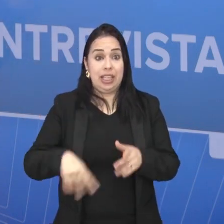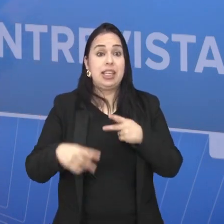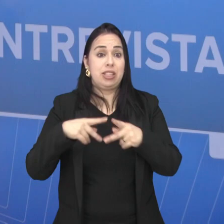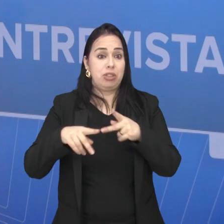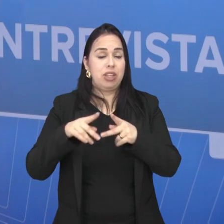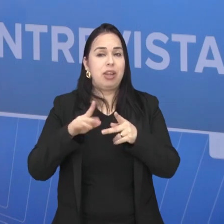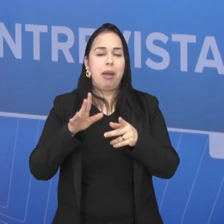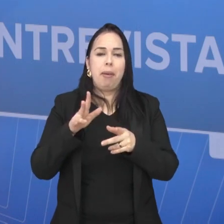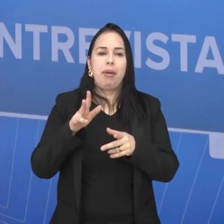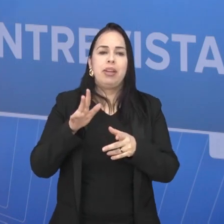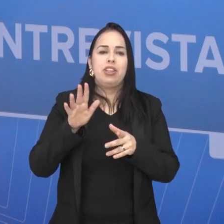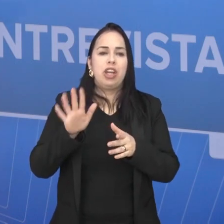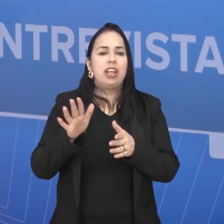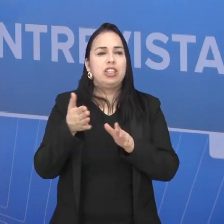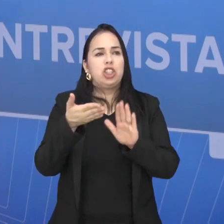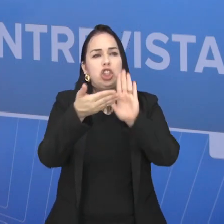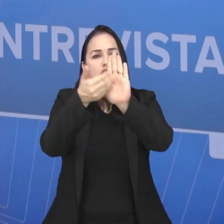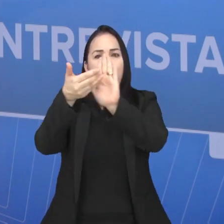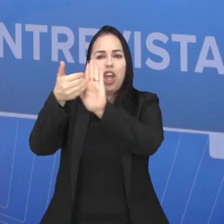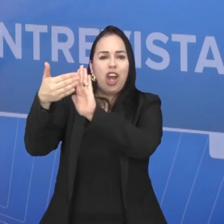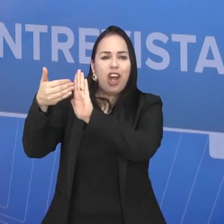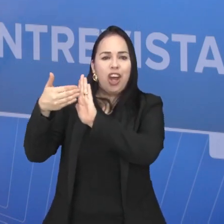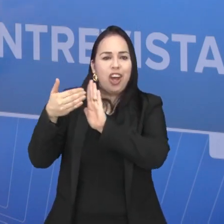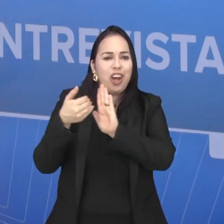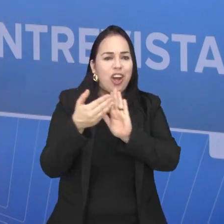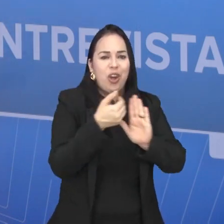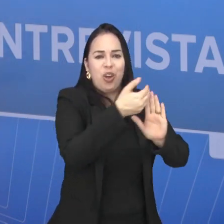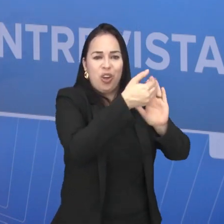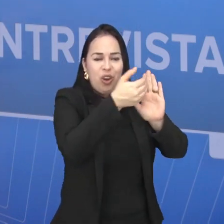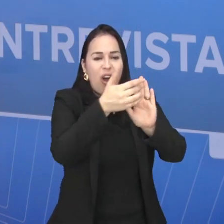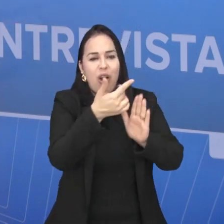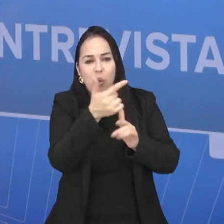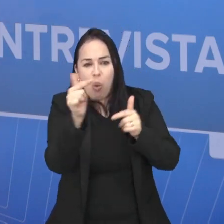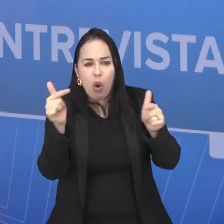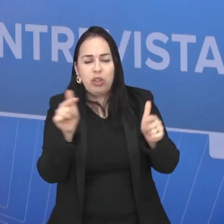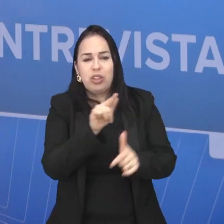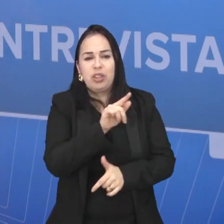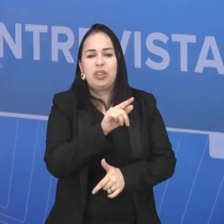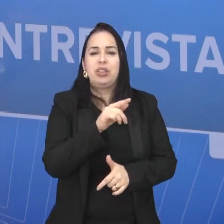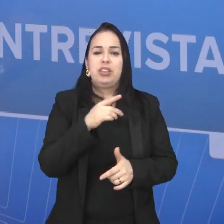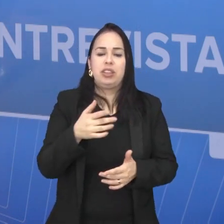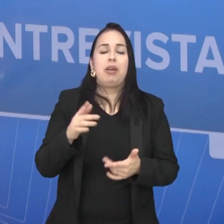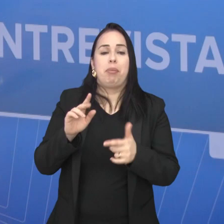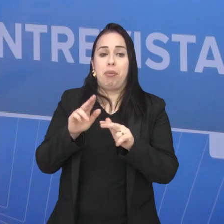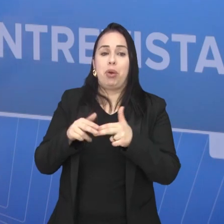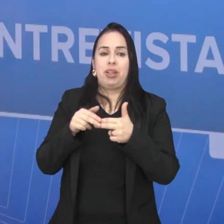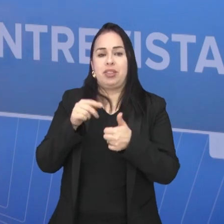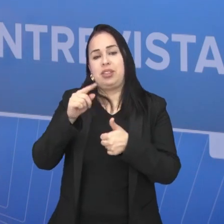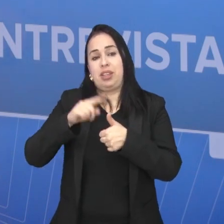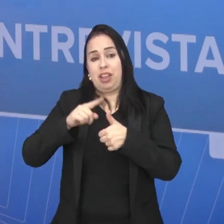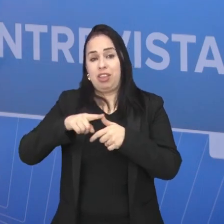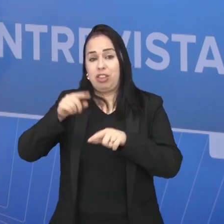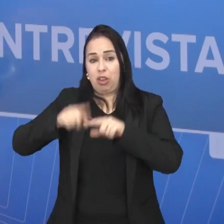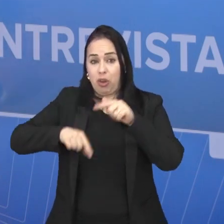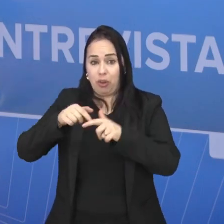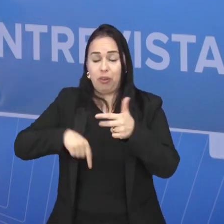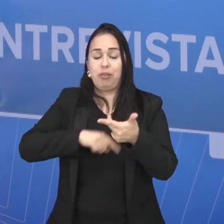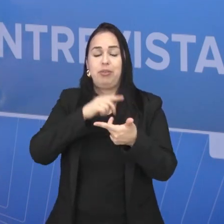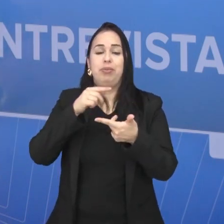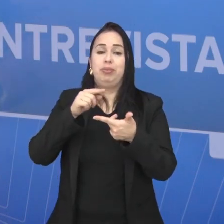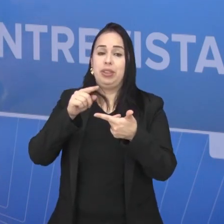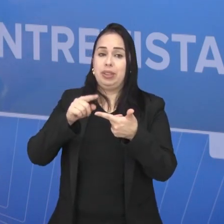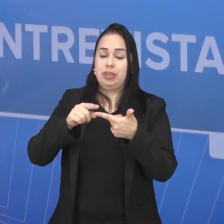limpeza, né? Das frequências para poder trabalhar. Então ela demanda novos equipamentos,